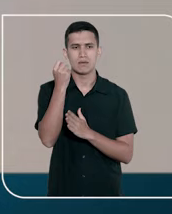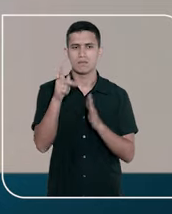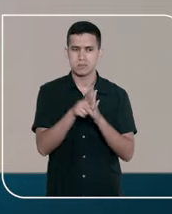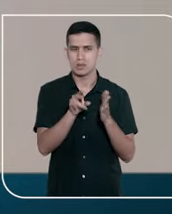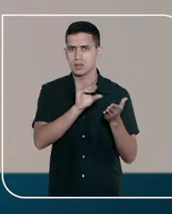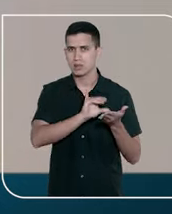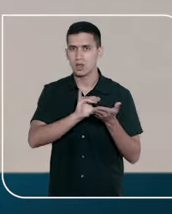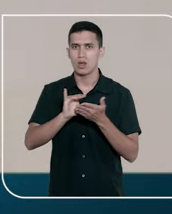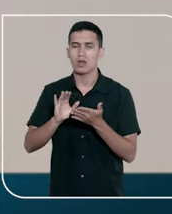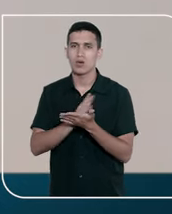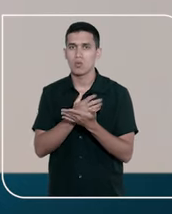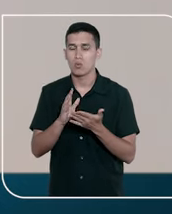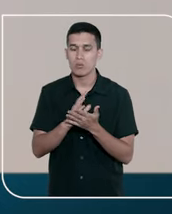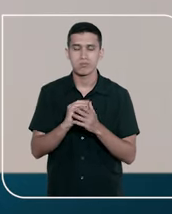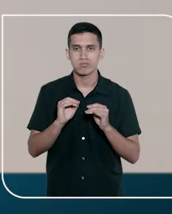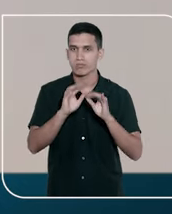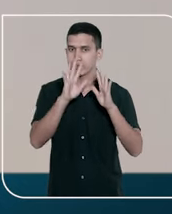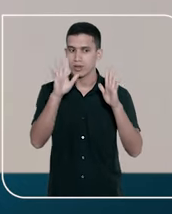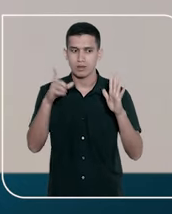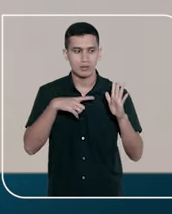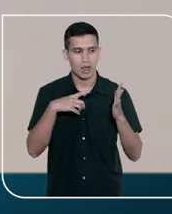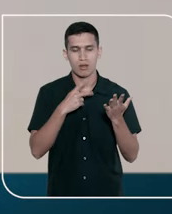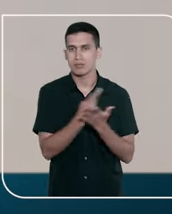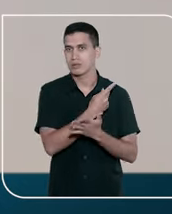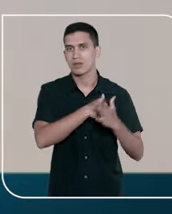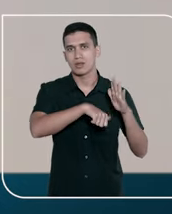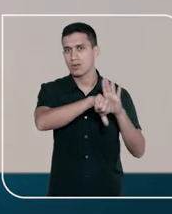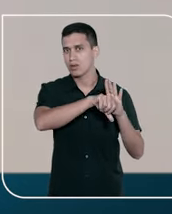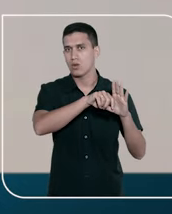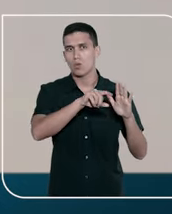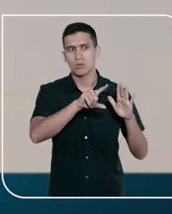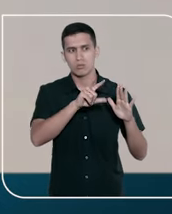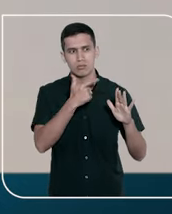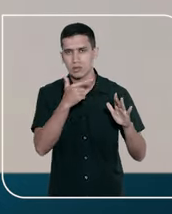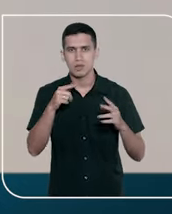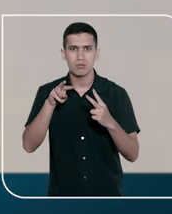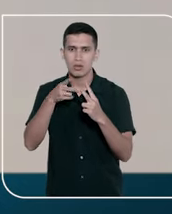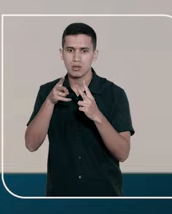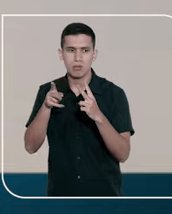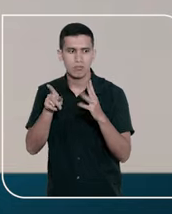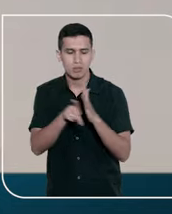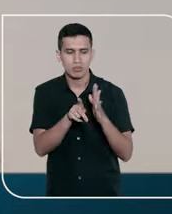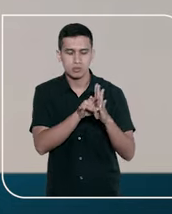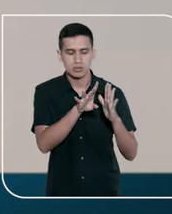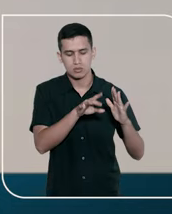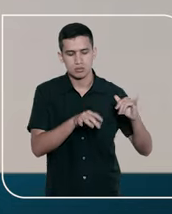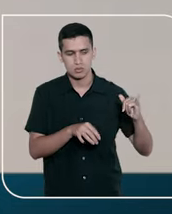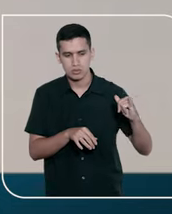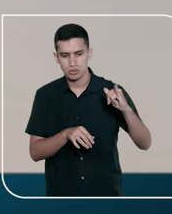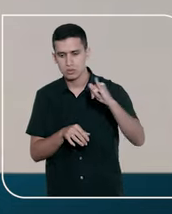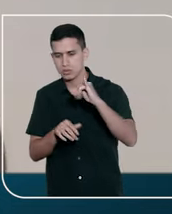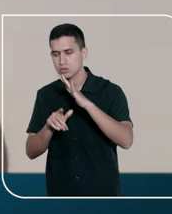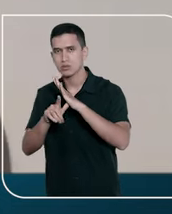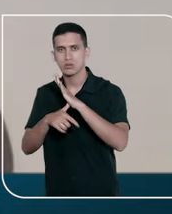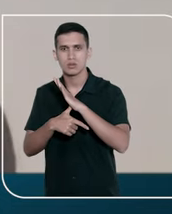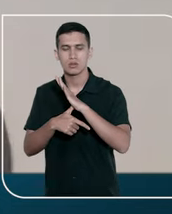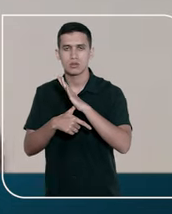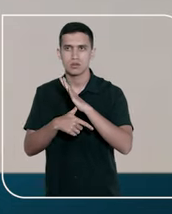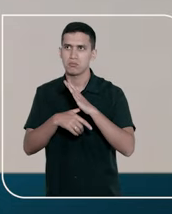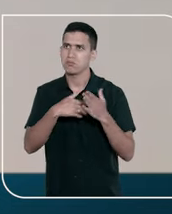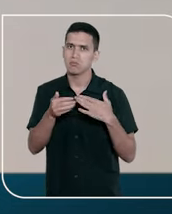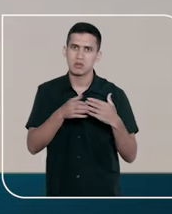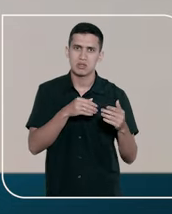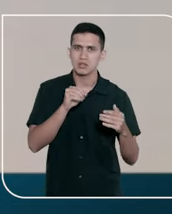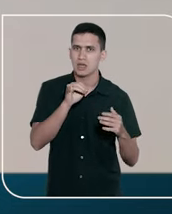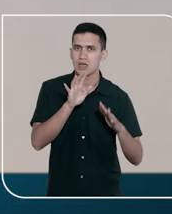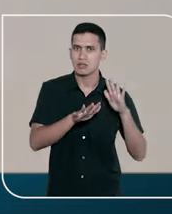em situações em que há claramente um ilícito, o que não é hipótese de um atraso de voo. Ainda que esse atraso de voo decorra, como o doutor